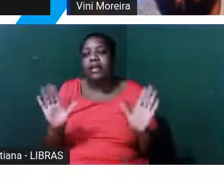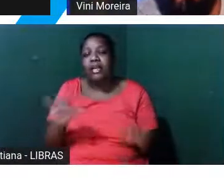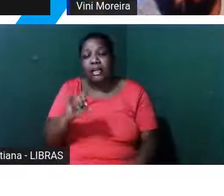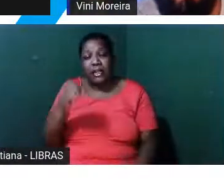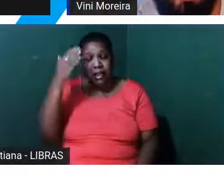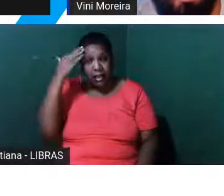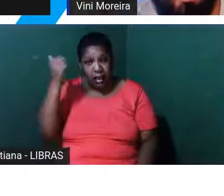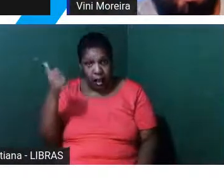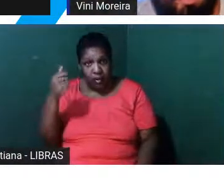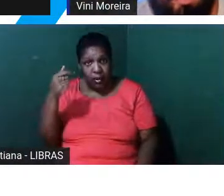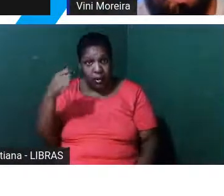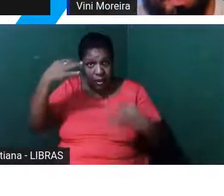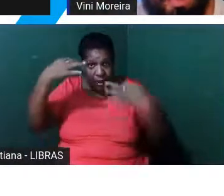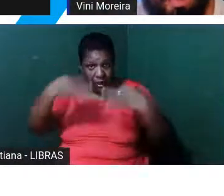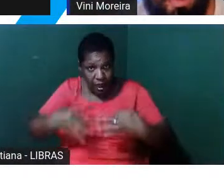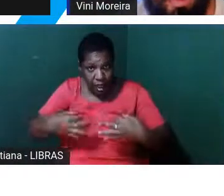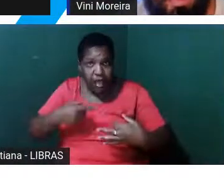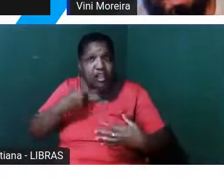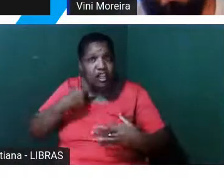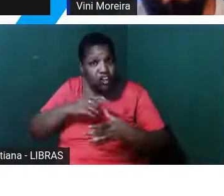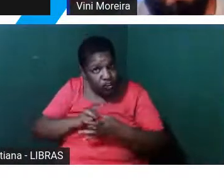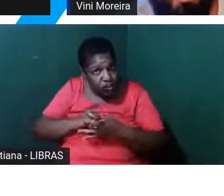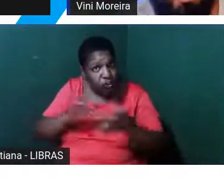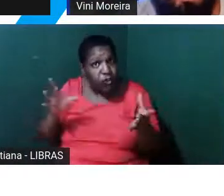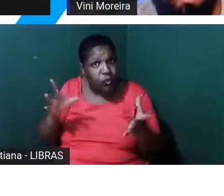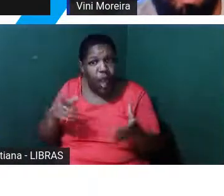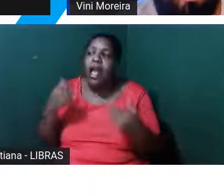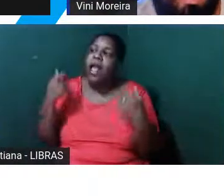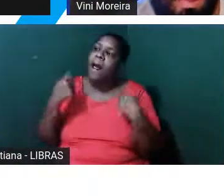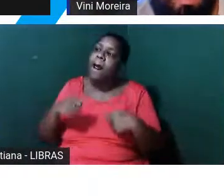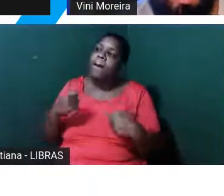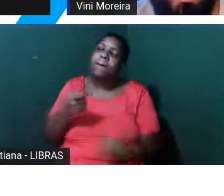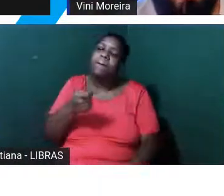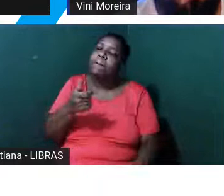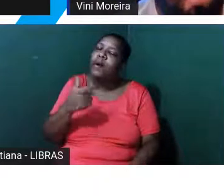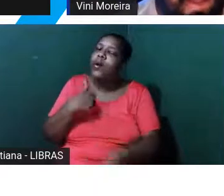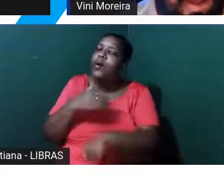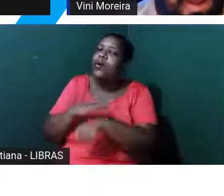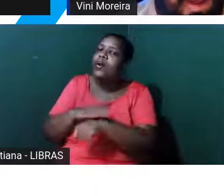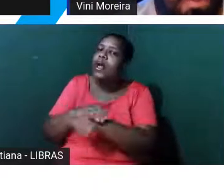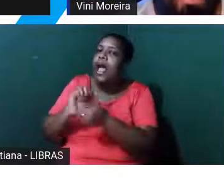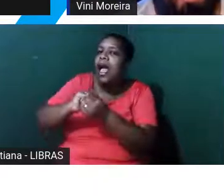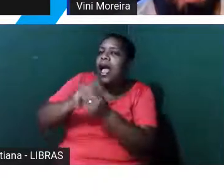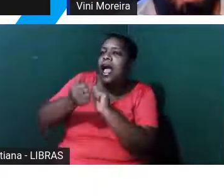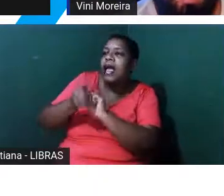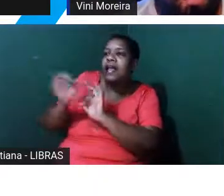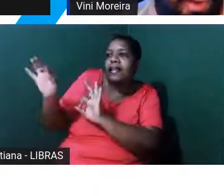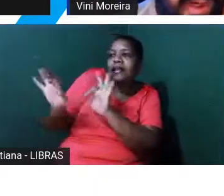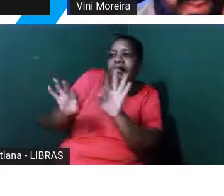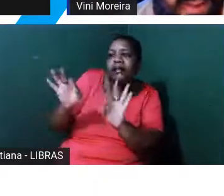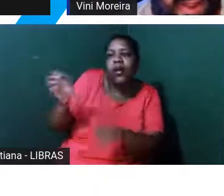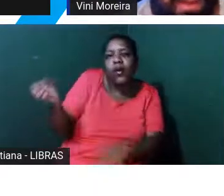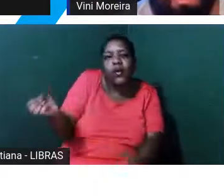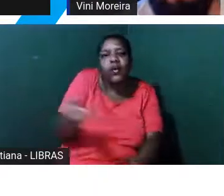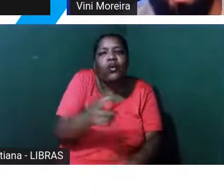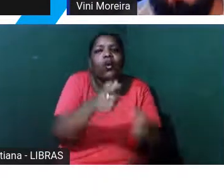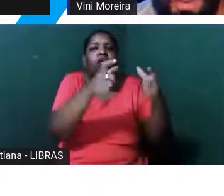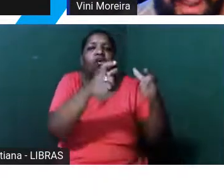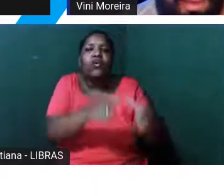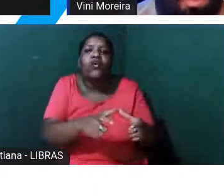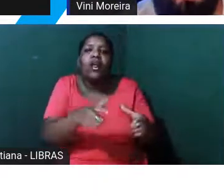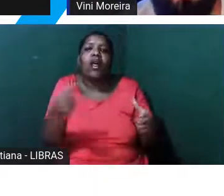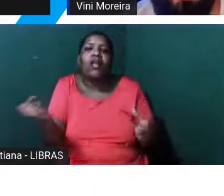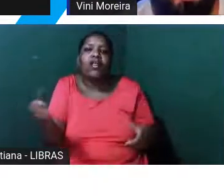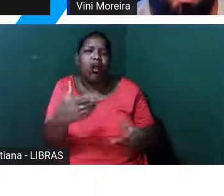souber fazer a coisa que você se dispôs a fazer você vai precisar de pouquíssimo tempo só para se adaptar para esse novo lugar que você tá